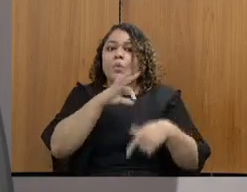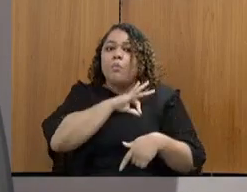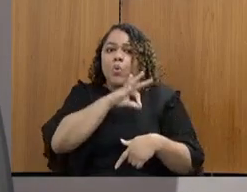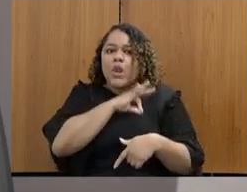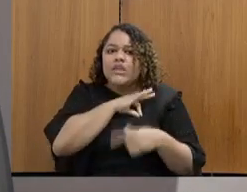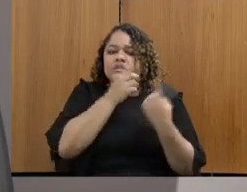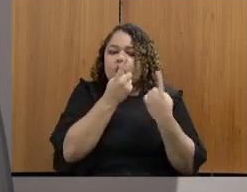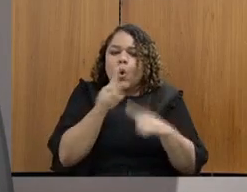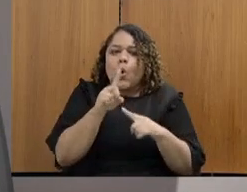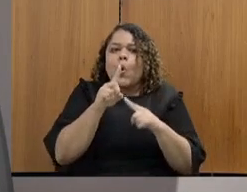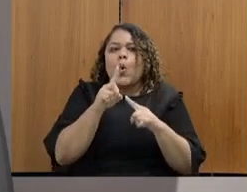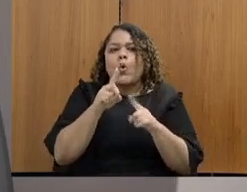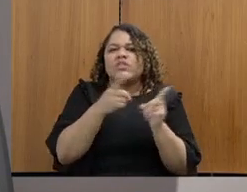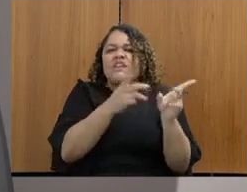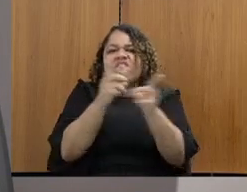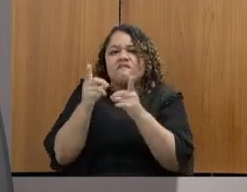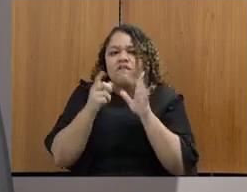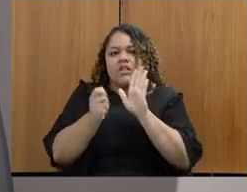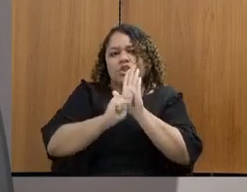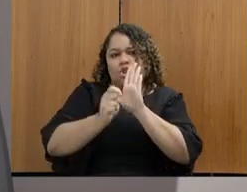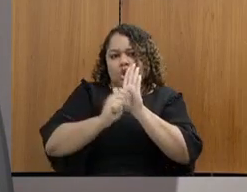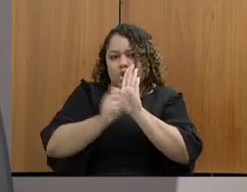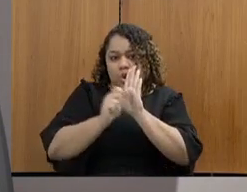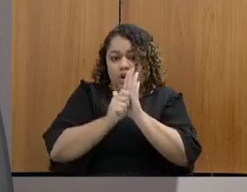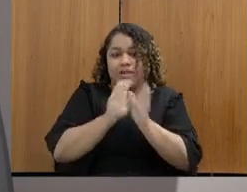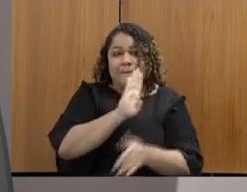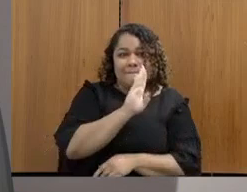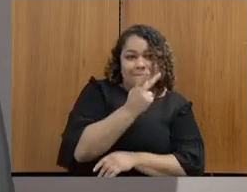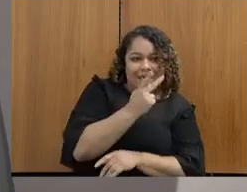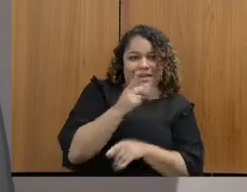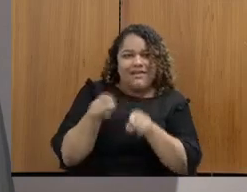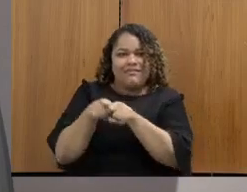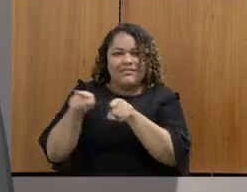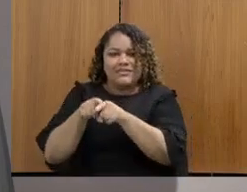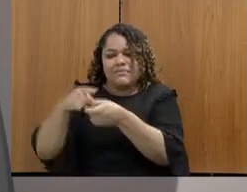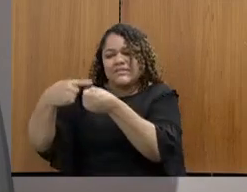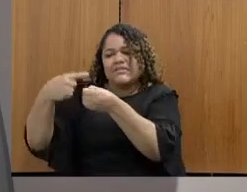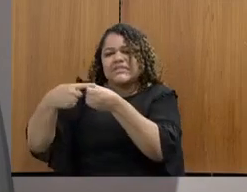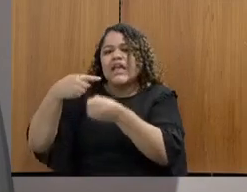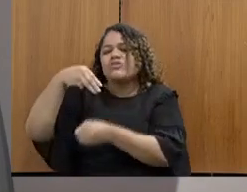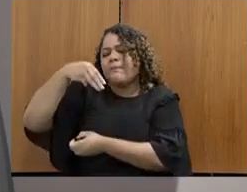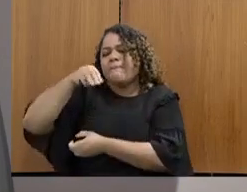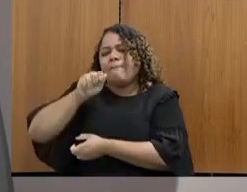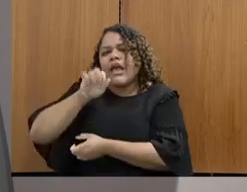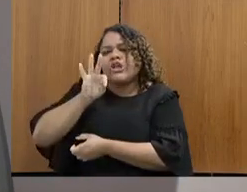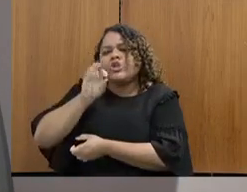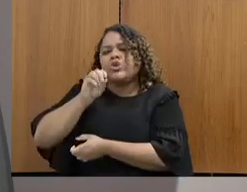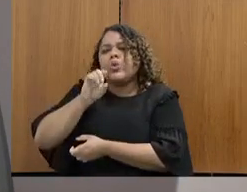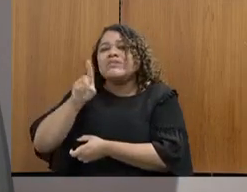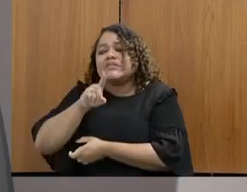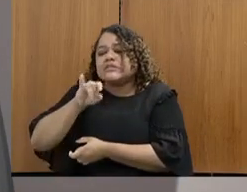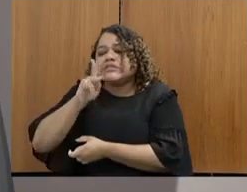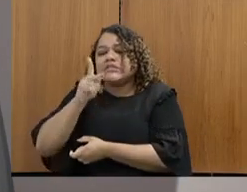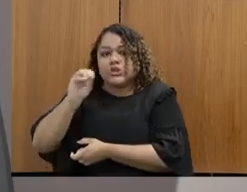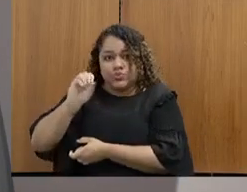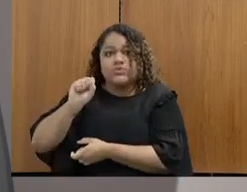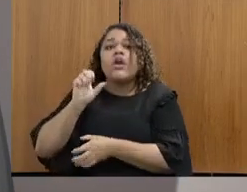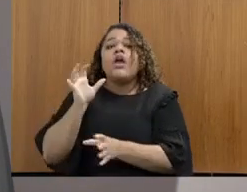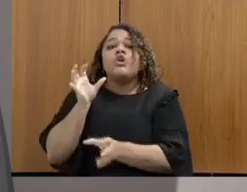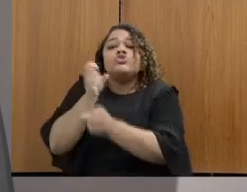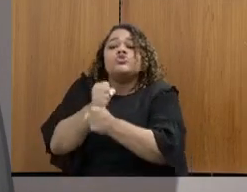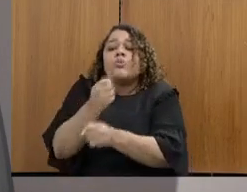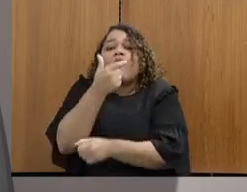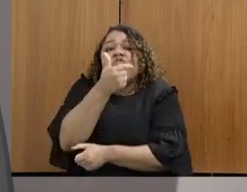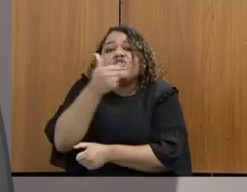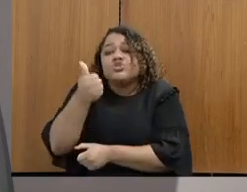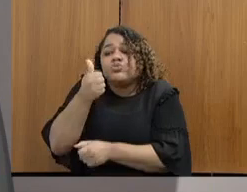região metropolitana em Matozinhos é em que houve a prisão de mais prisão de 21 indivíduos né com a realização